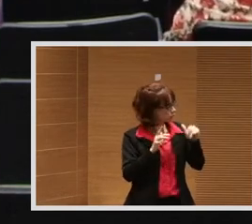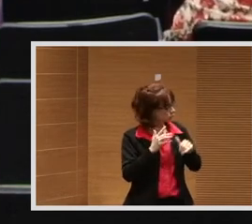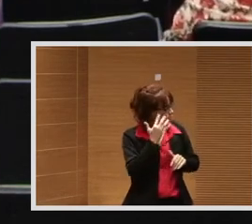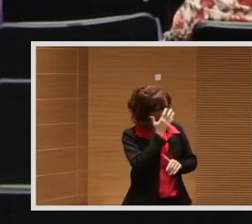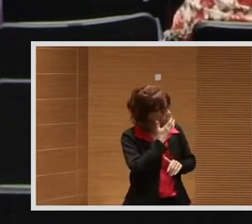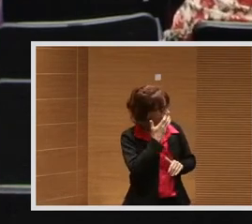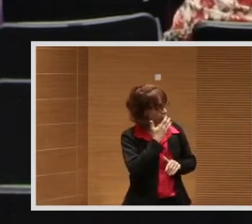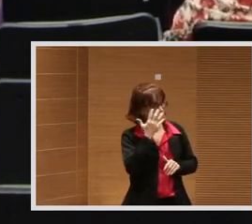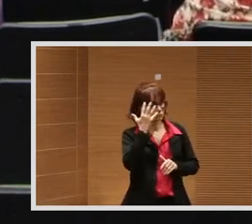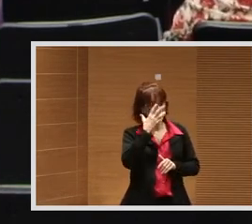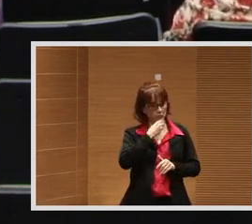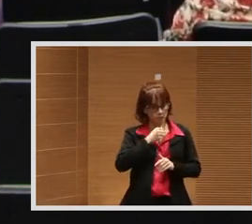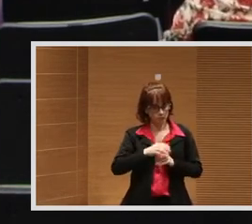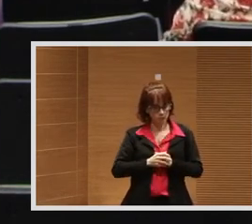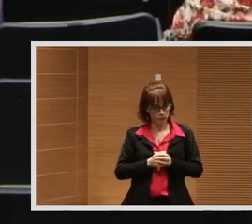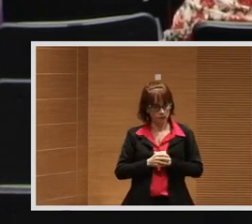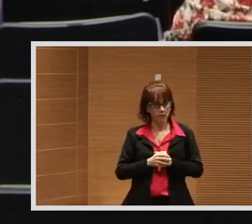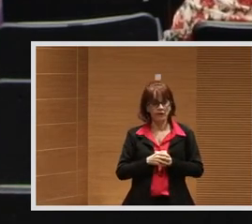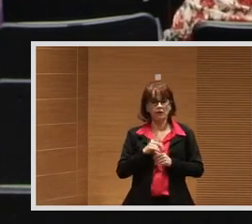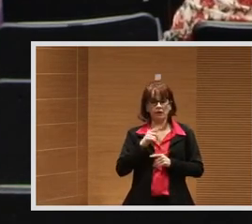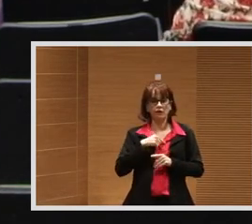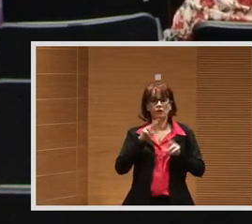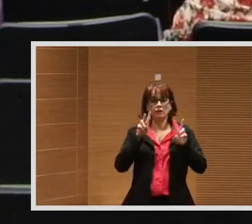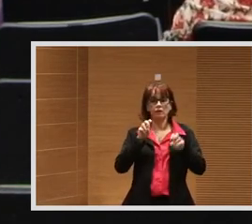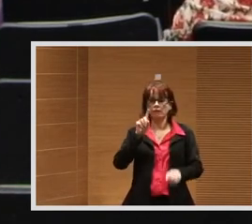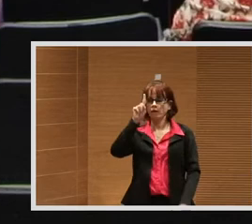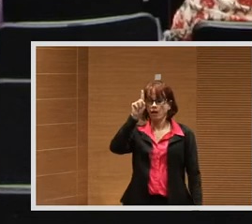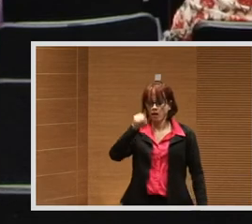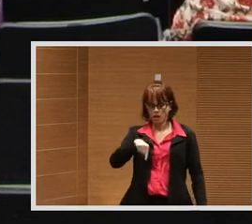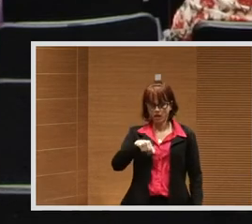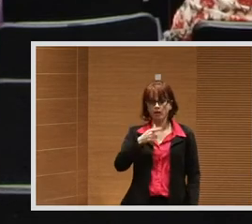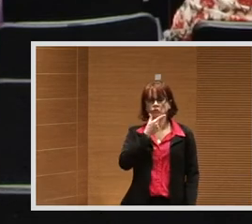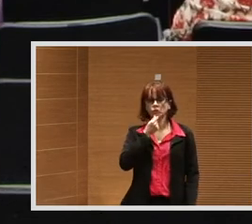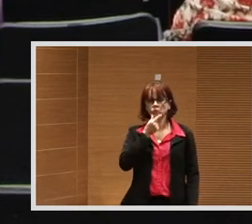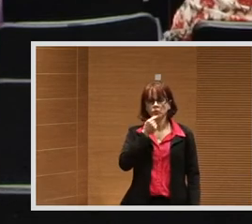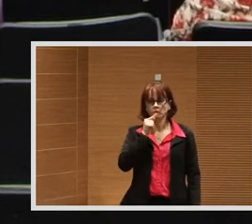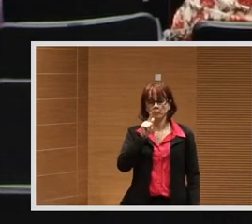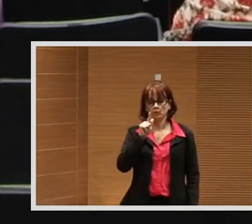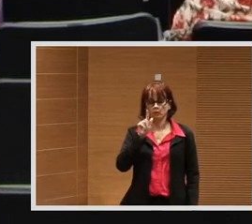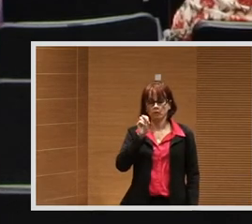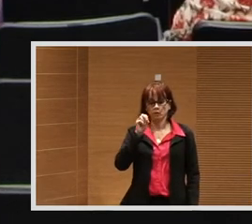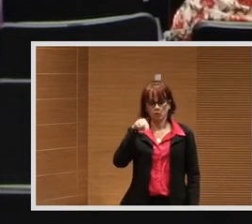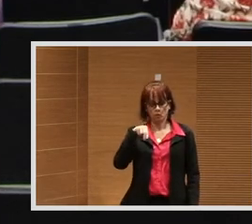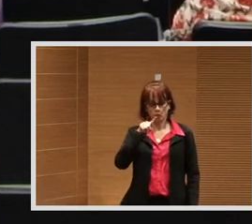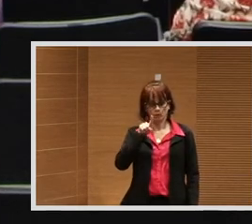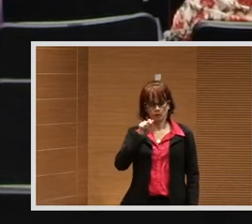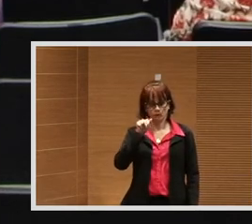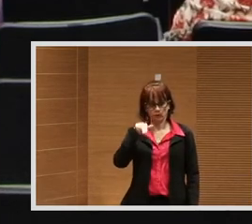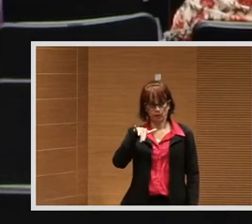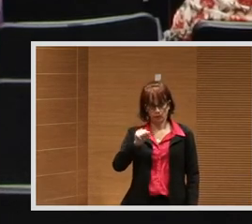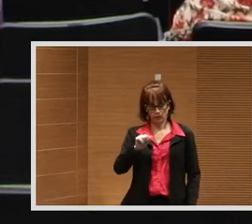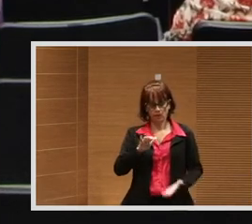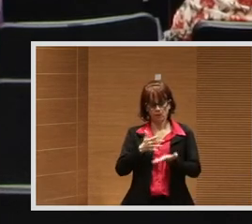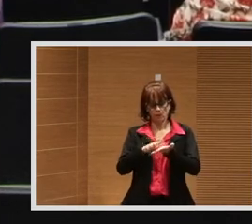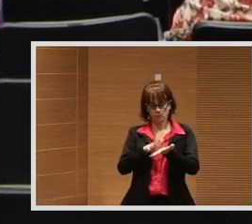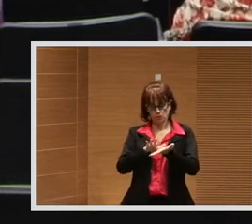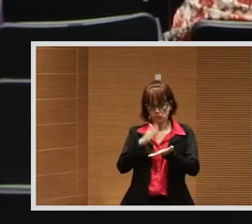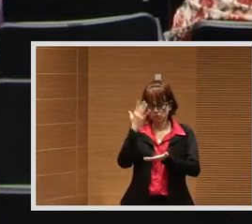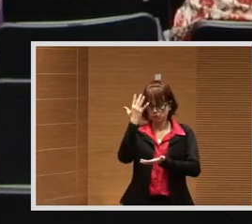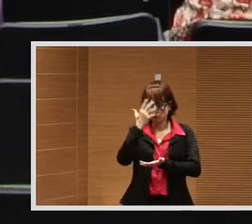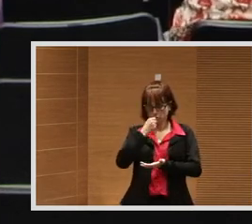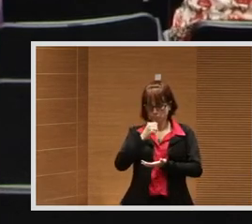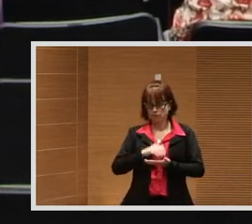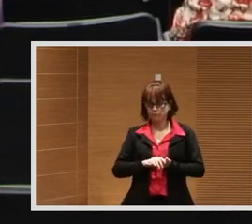que é a música É do Gonzaguinha. É um hino, é um samba muito bonito. E no mês